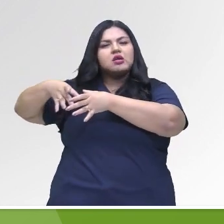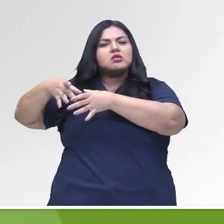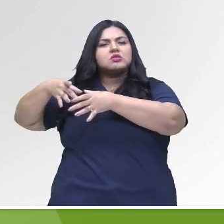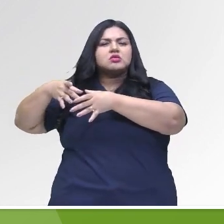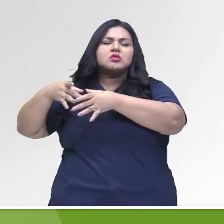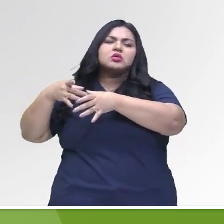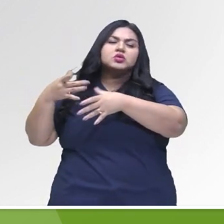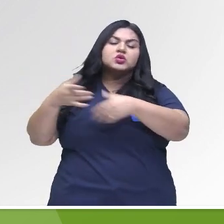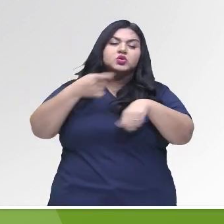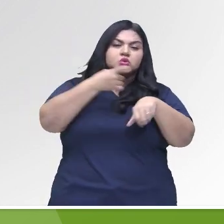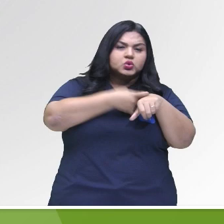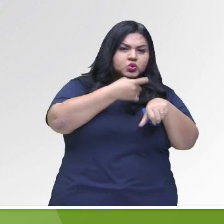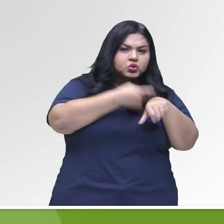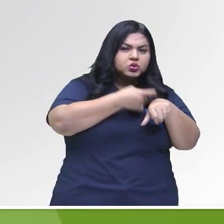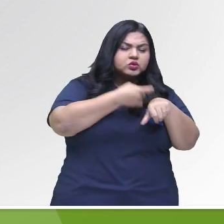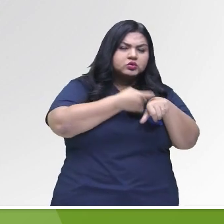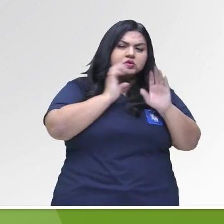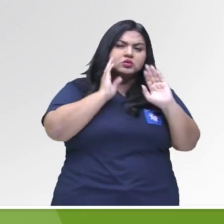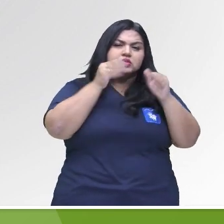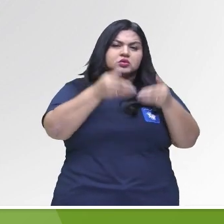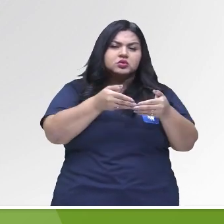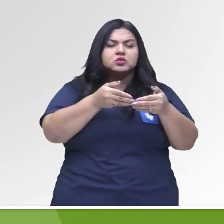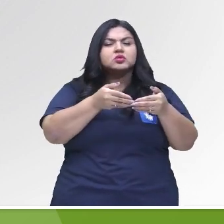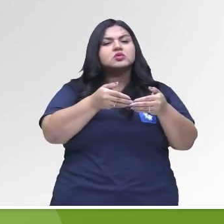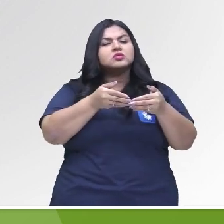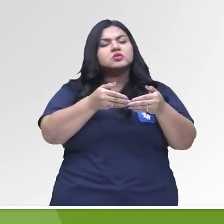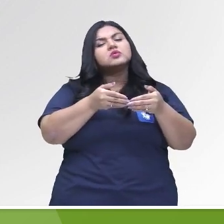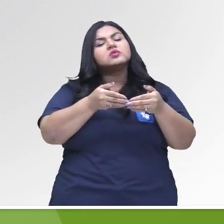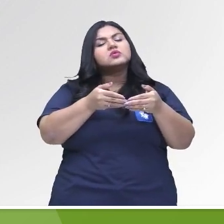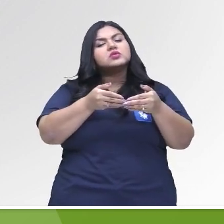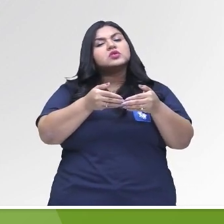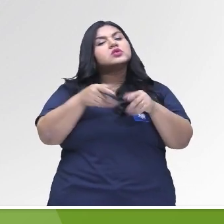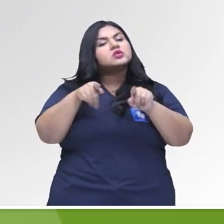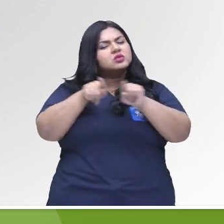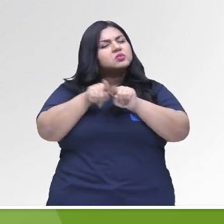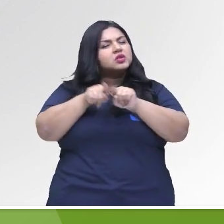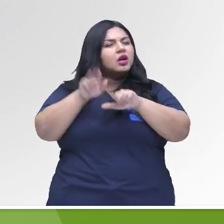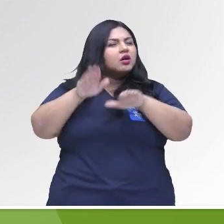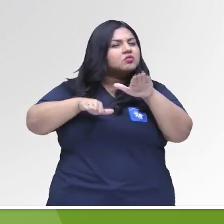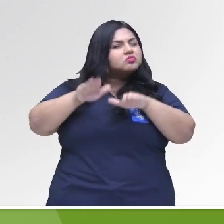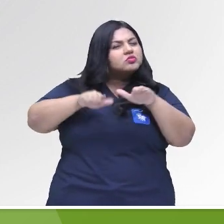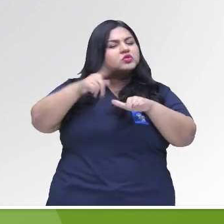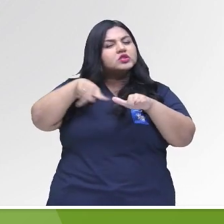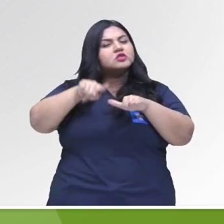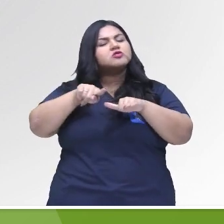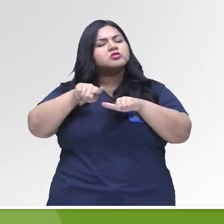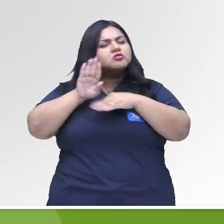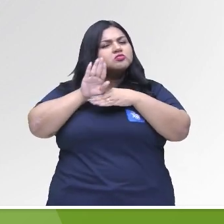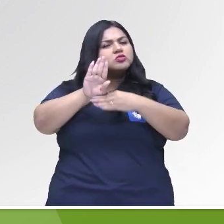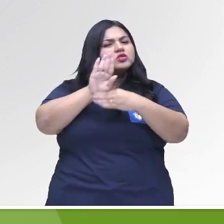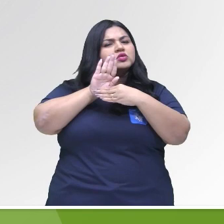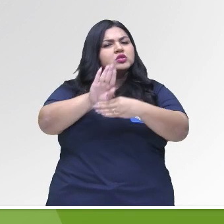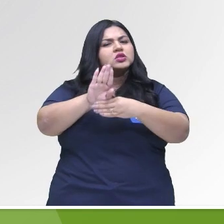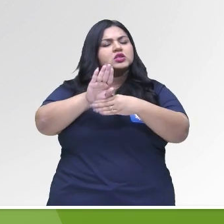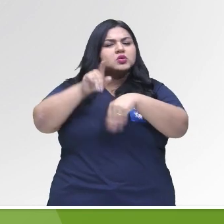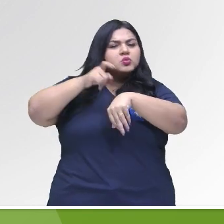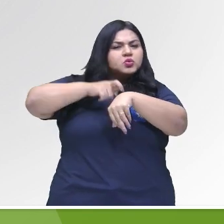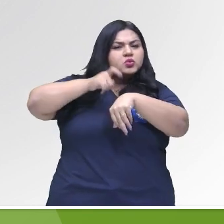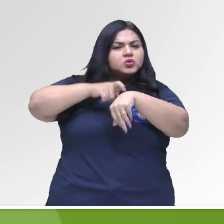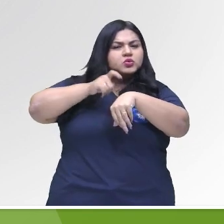resíduos sólidos, mais especificamente, e provavelmente vocês vão ter muito a contribuir no momento